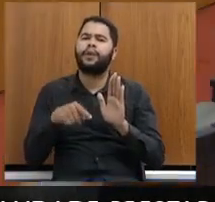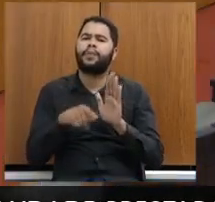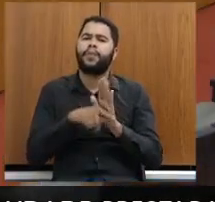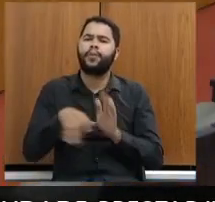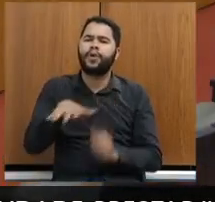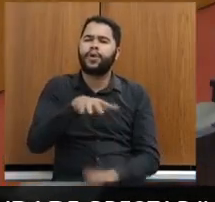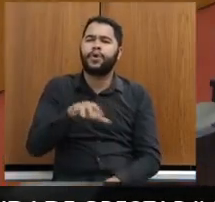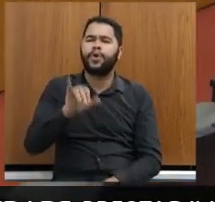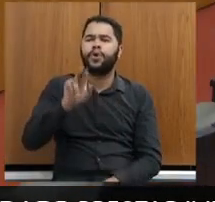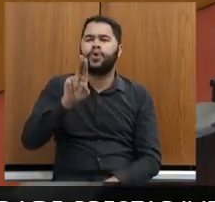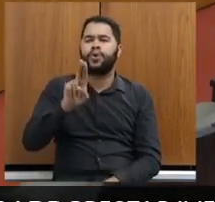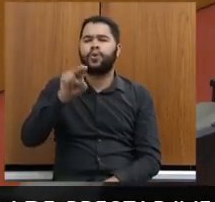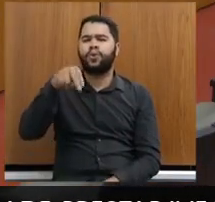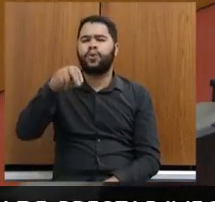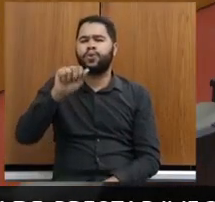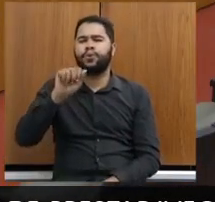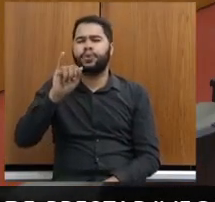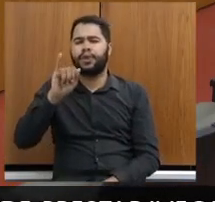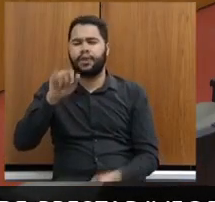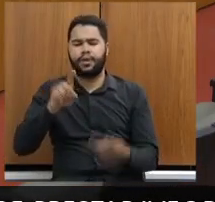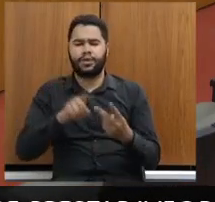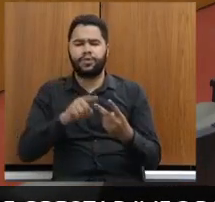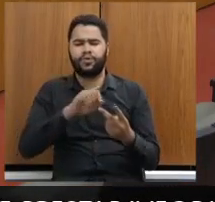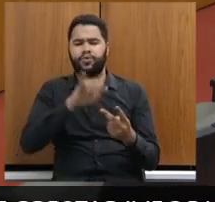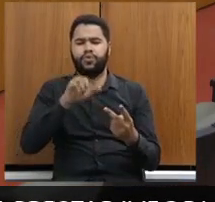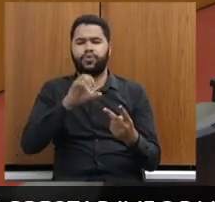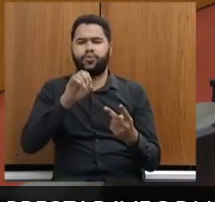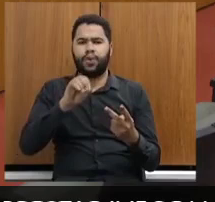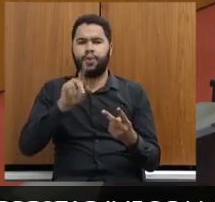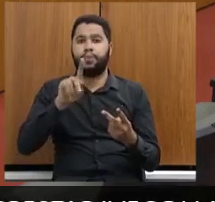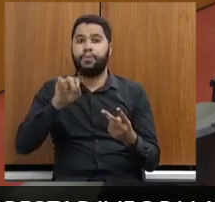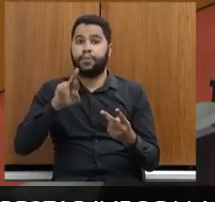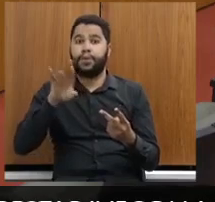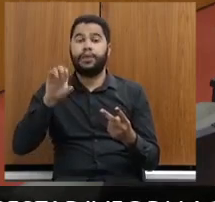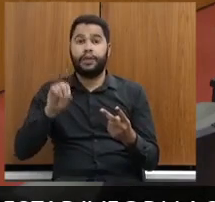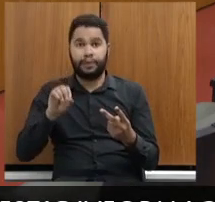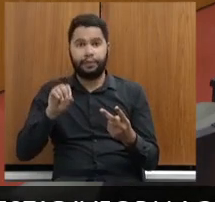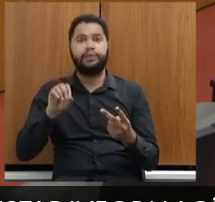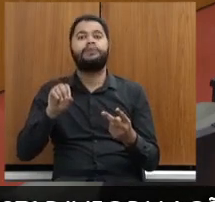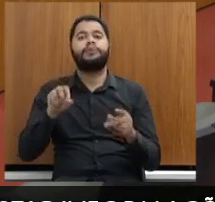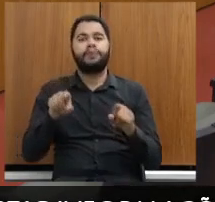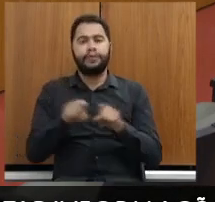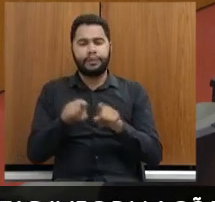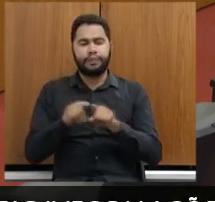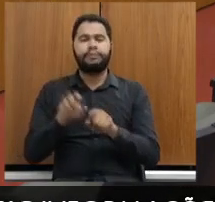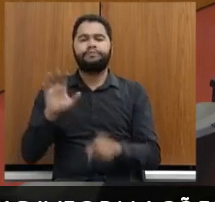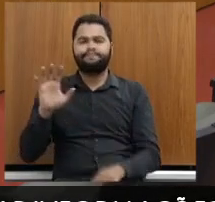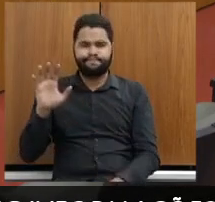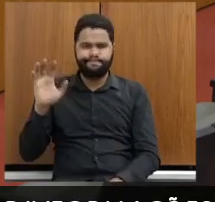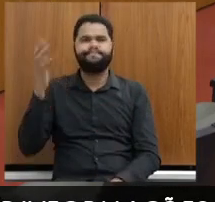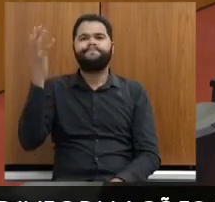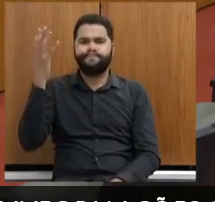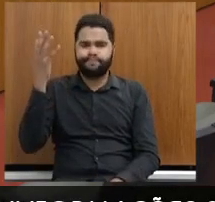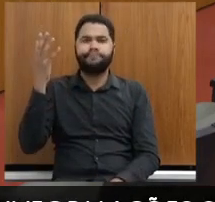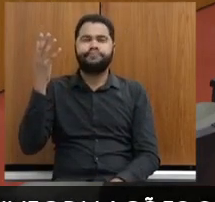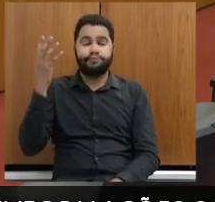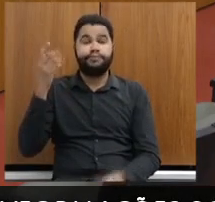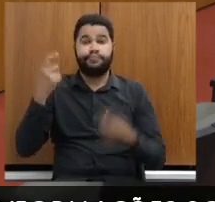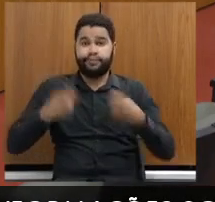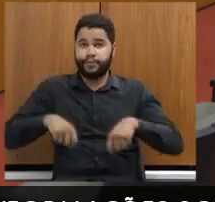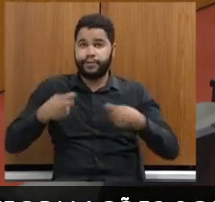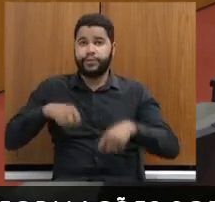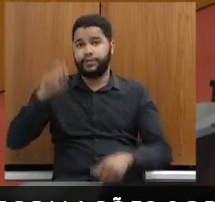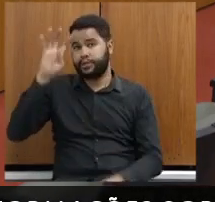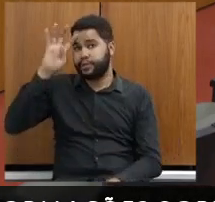Unaí né João Pinheiro né Nós temos situação ainda é que tem uns que